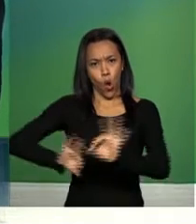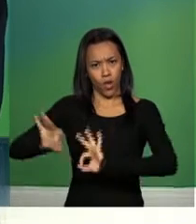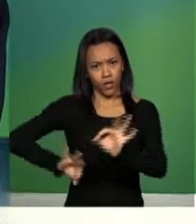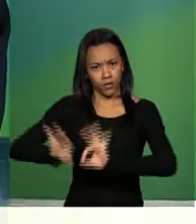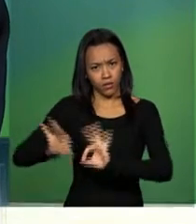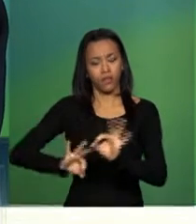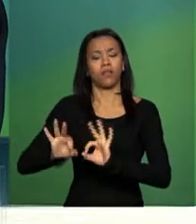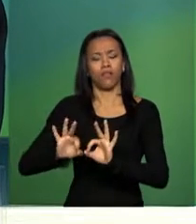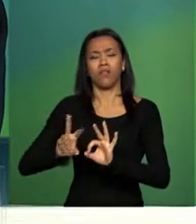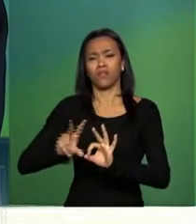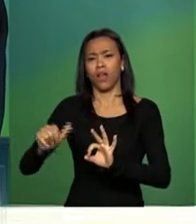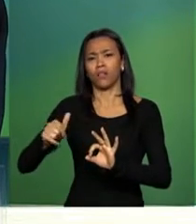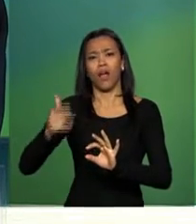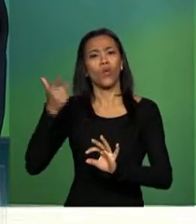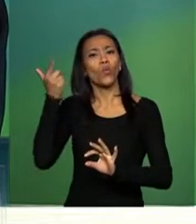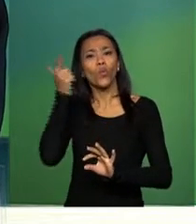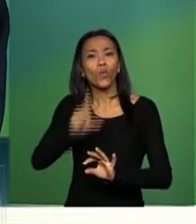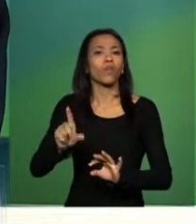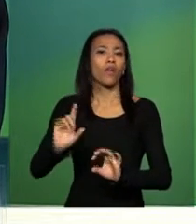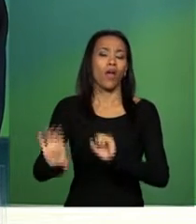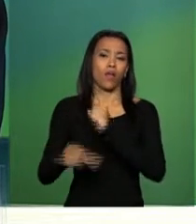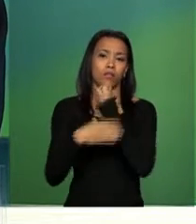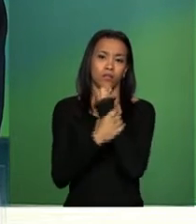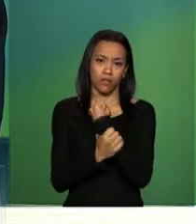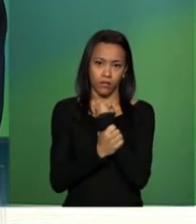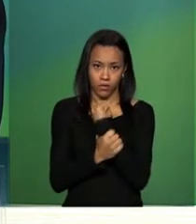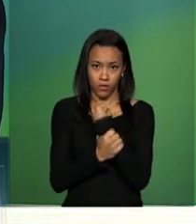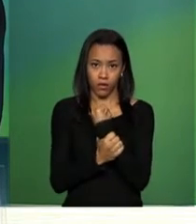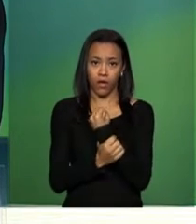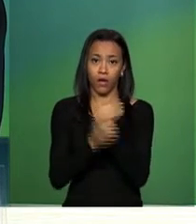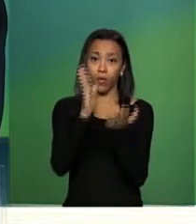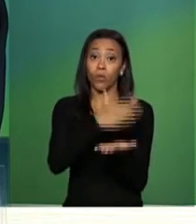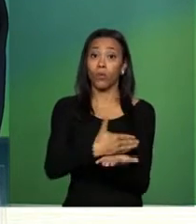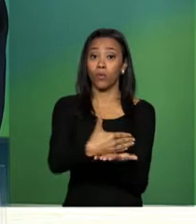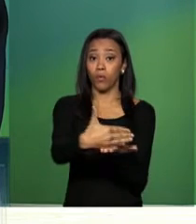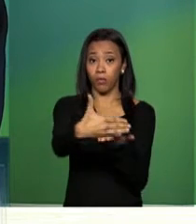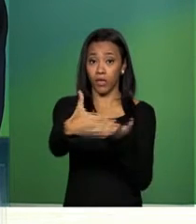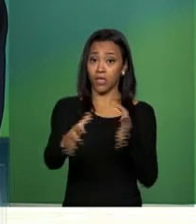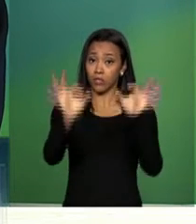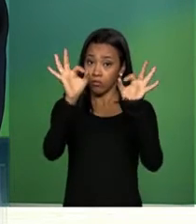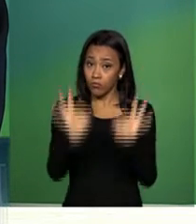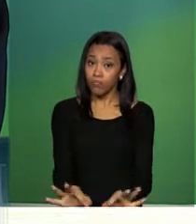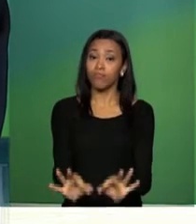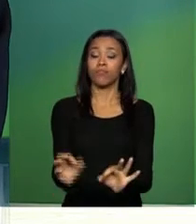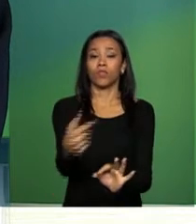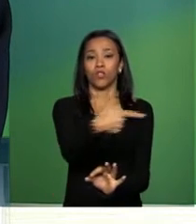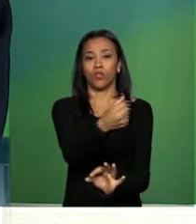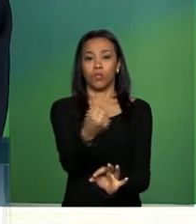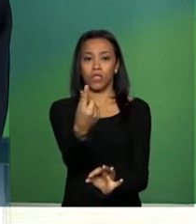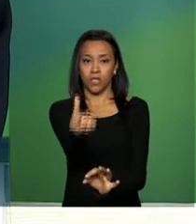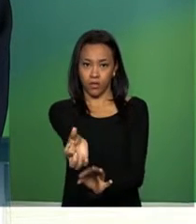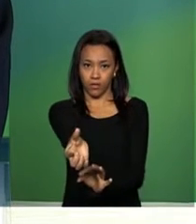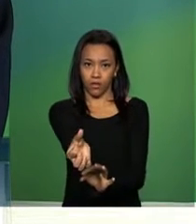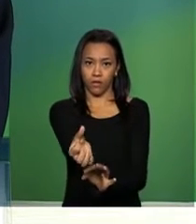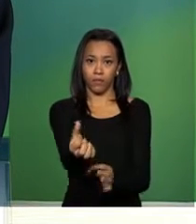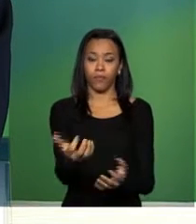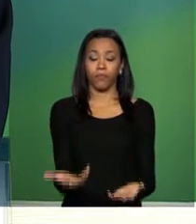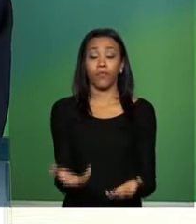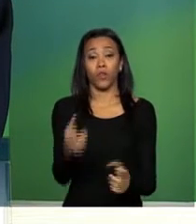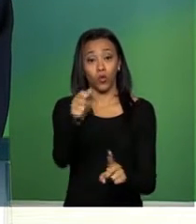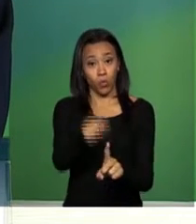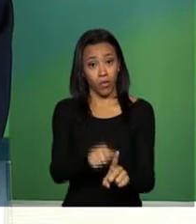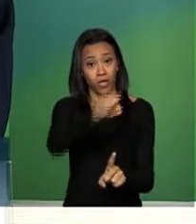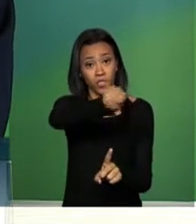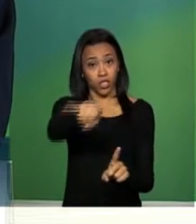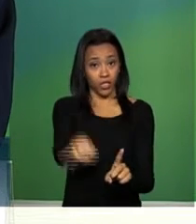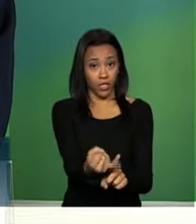que vai garantir, portanto, o início efetivo em 2016, em janeiro